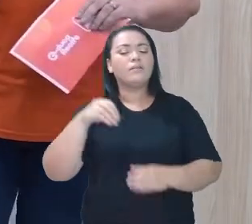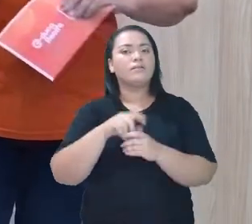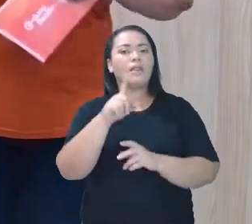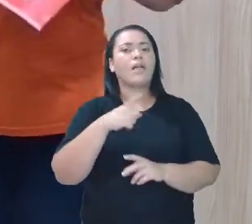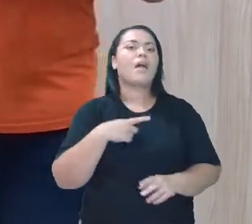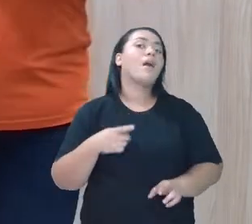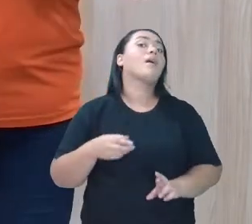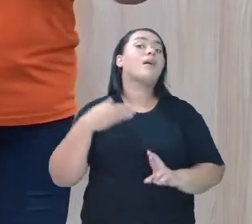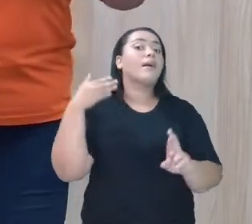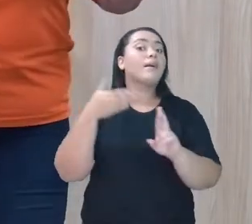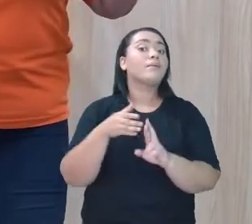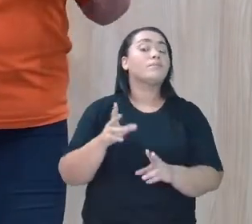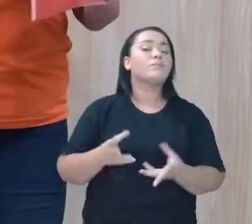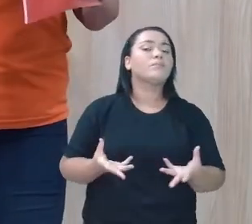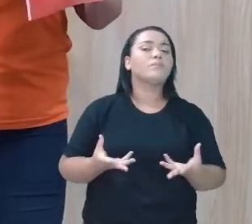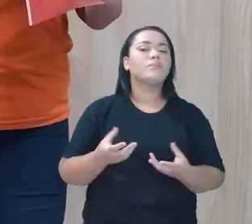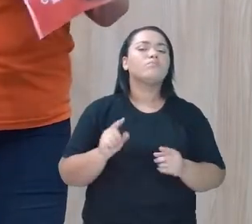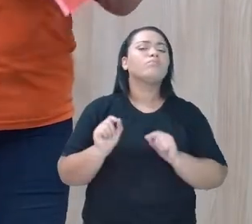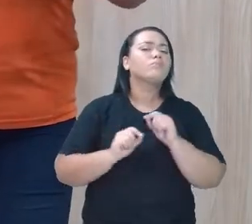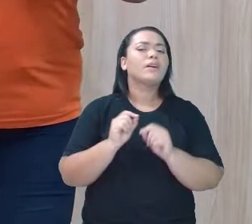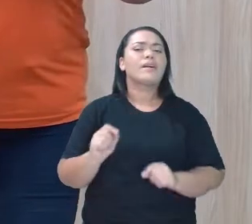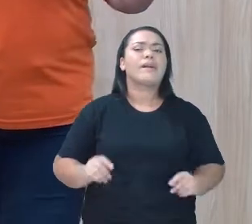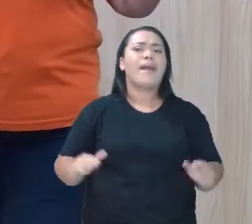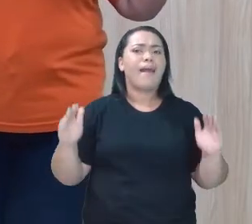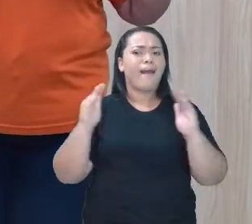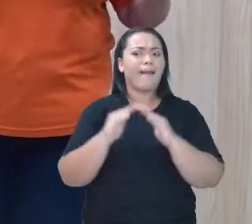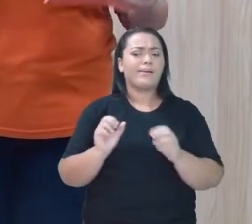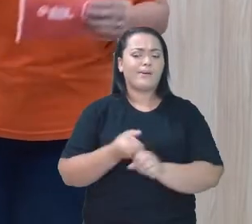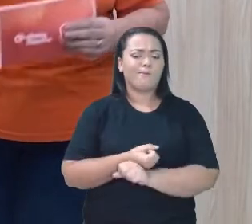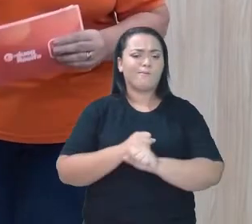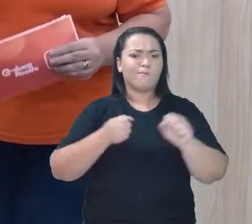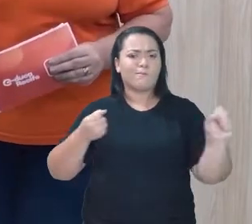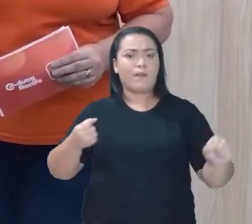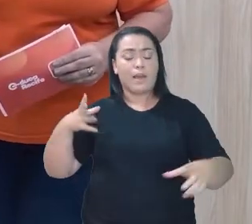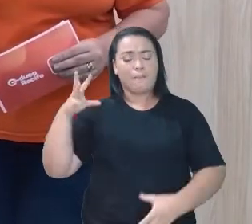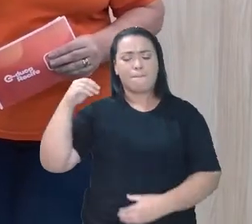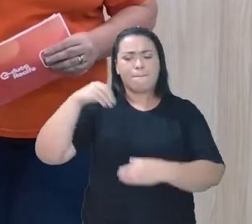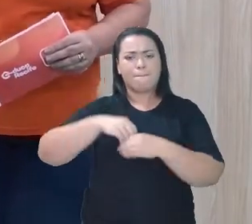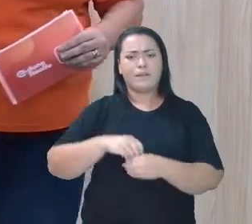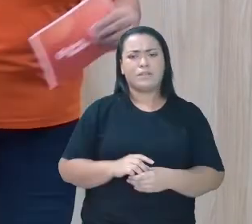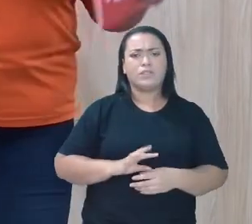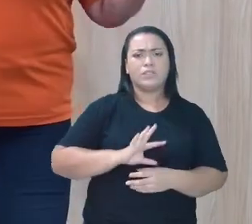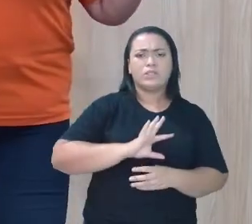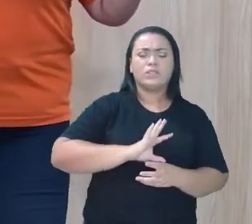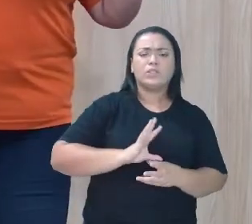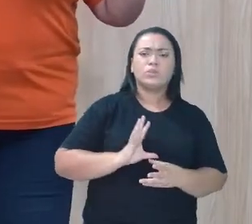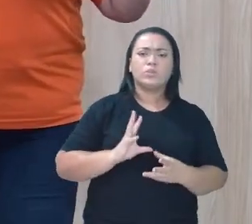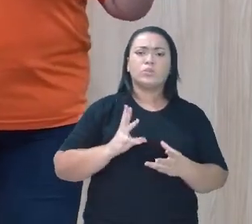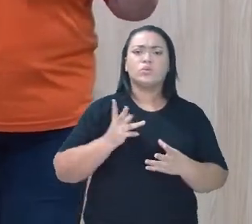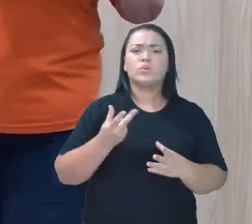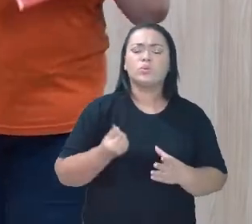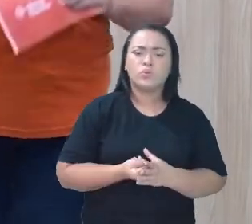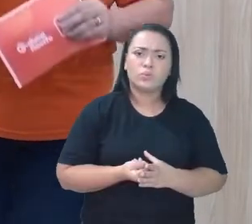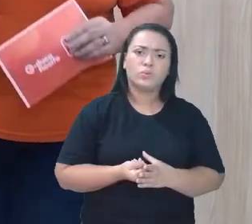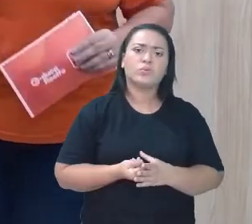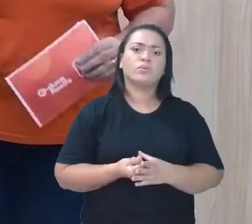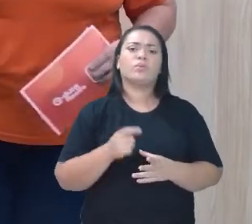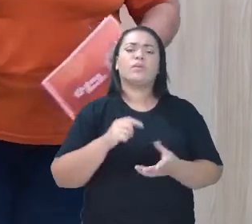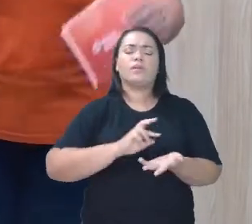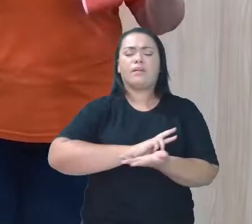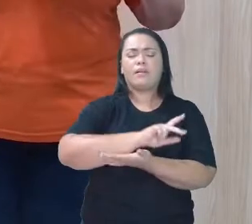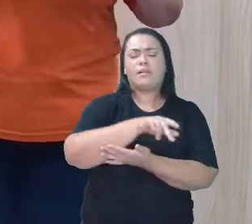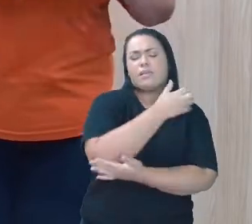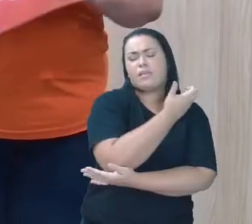a representação de uma grande casa, onde cabe todos os seres vivos dentro, onde cabem os elementos